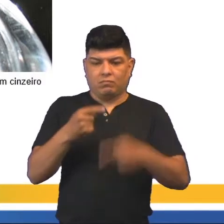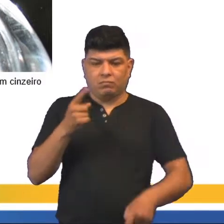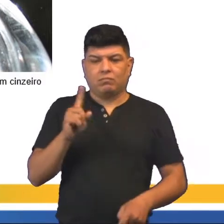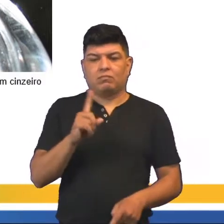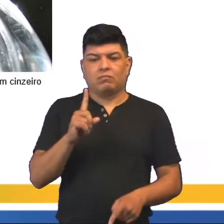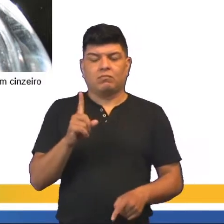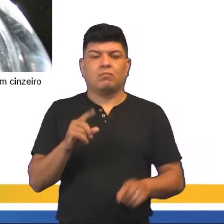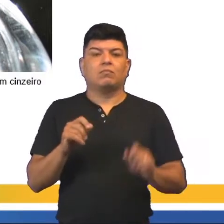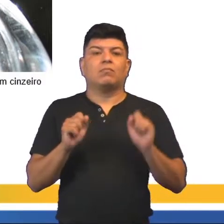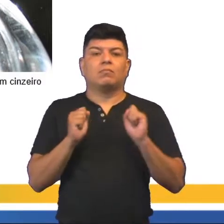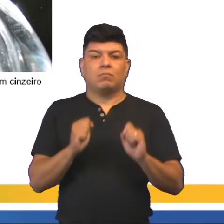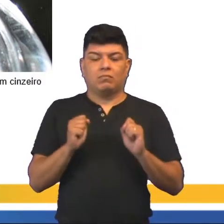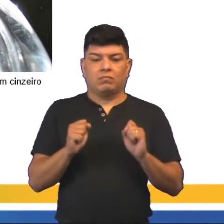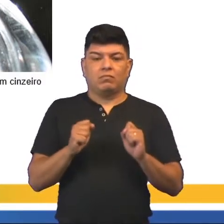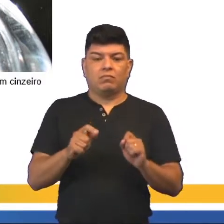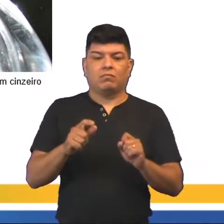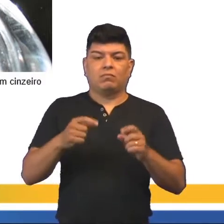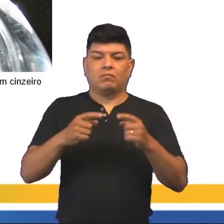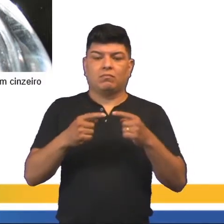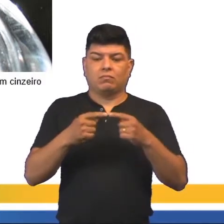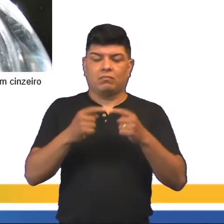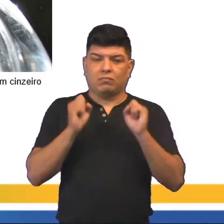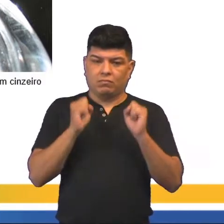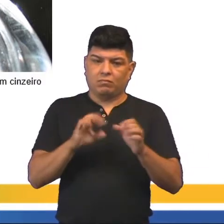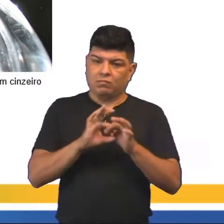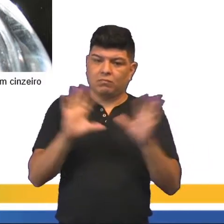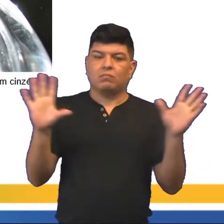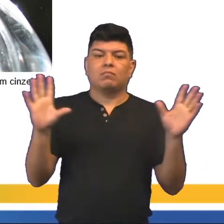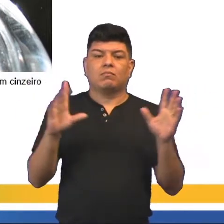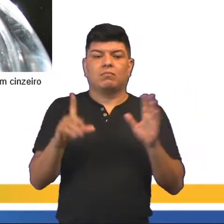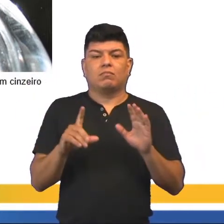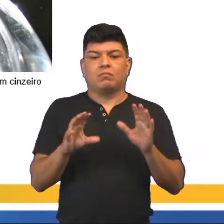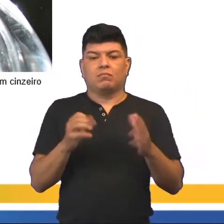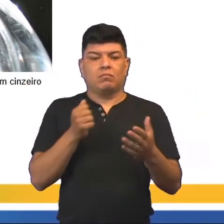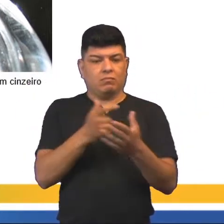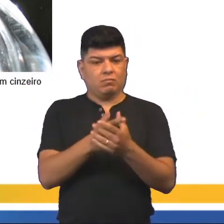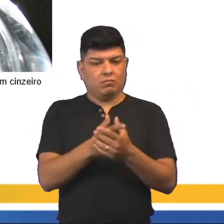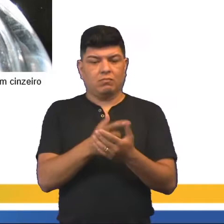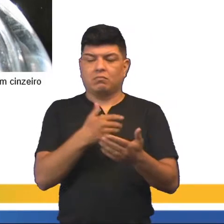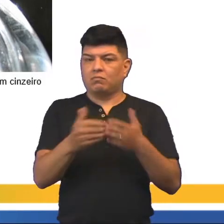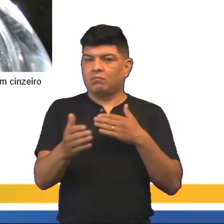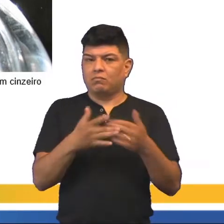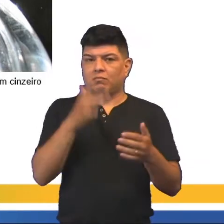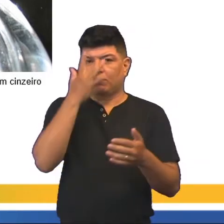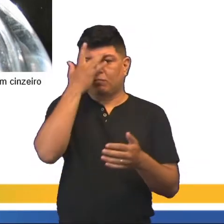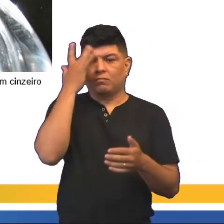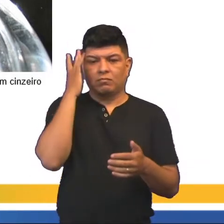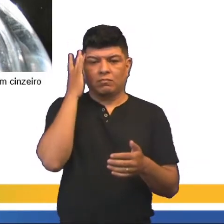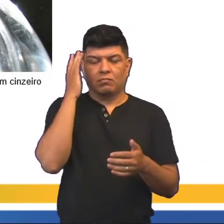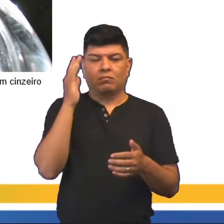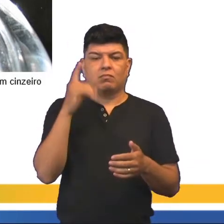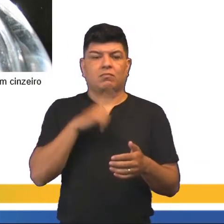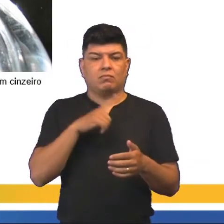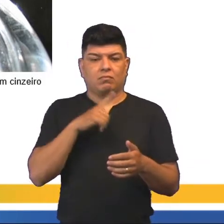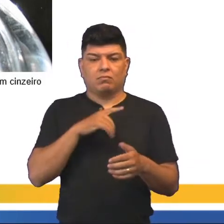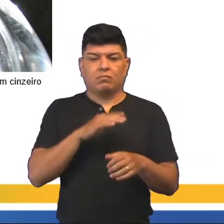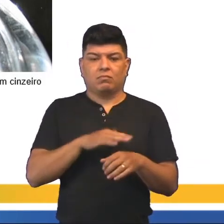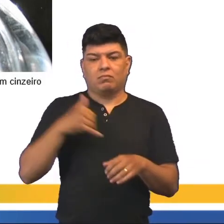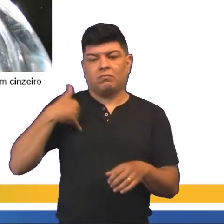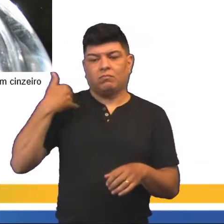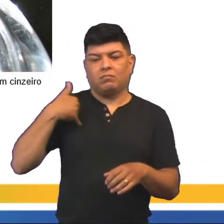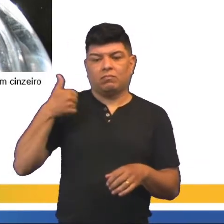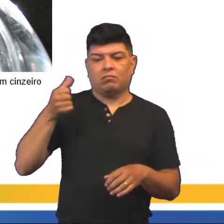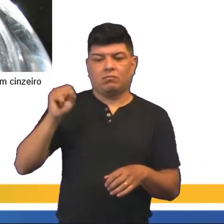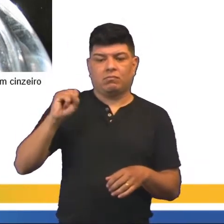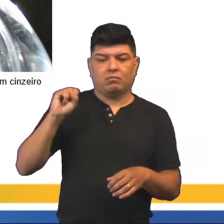aquelas que são consideradas legais, que são as que podem ser compradas por qualquer pessoa que tenha maioridade,